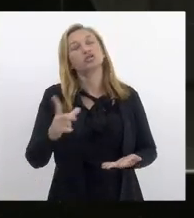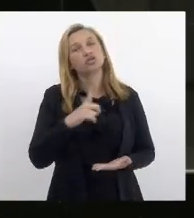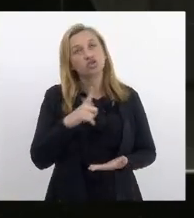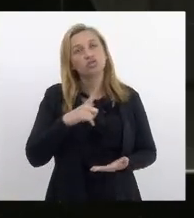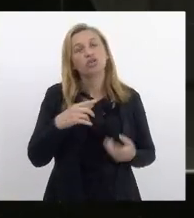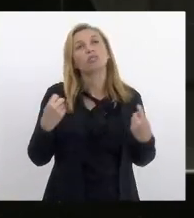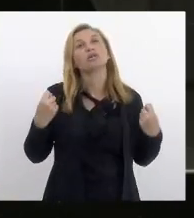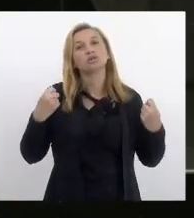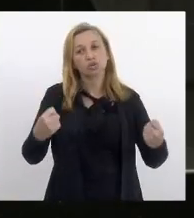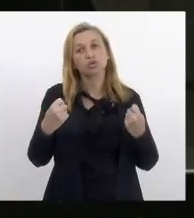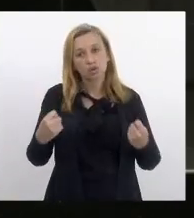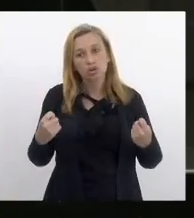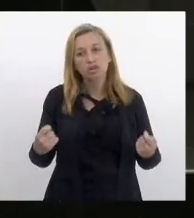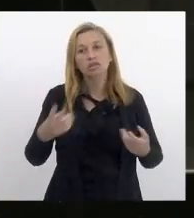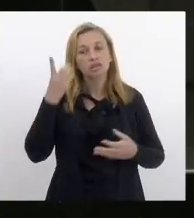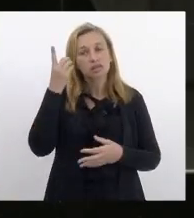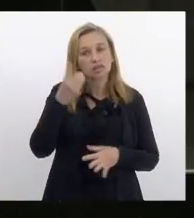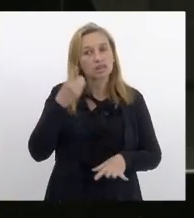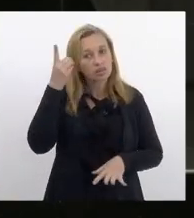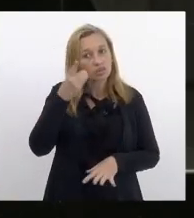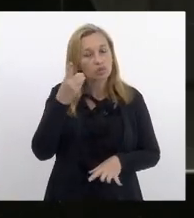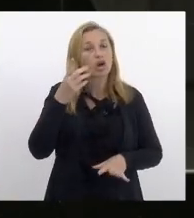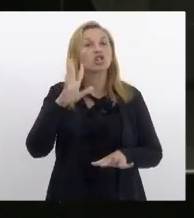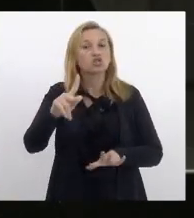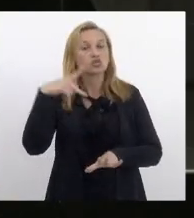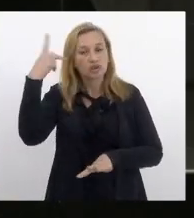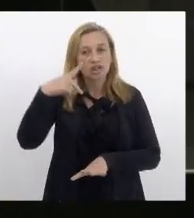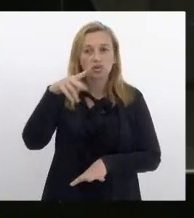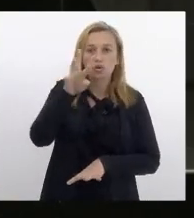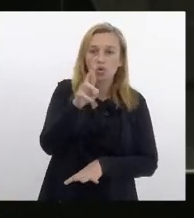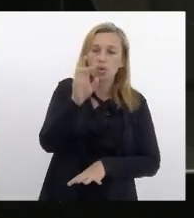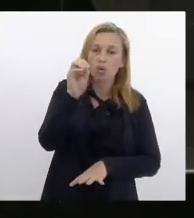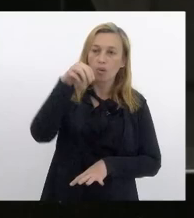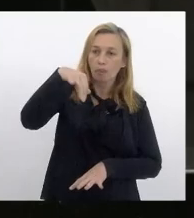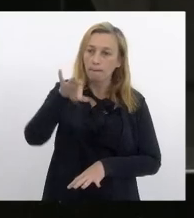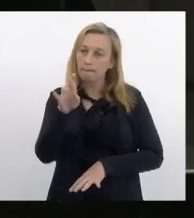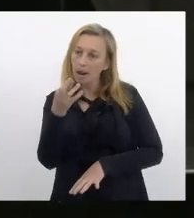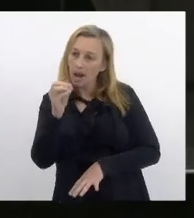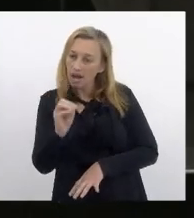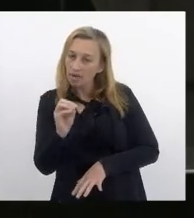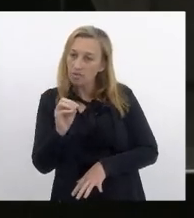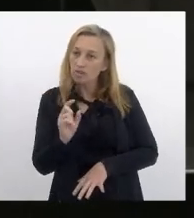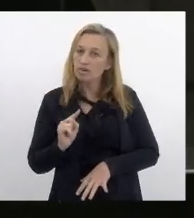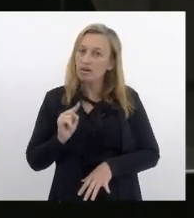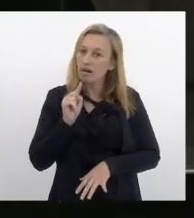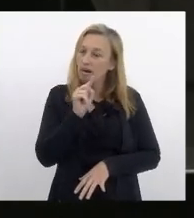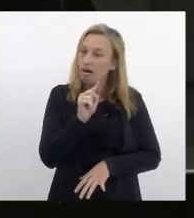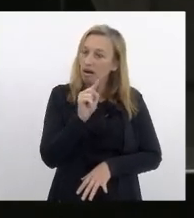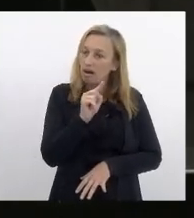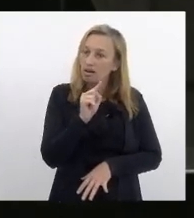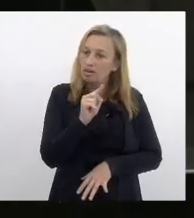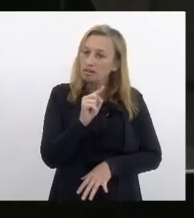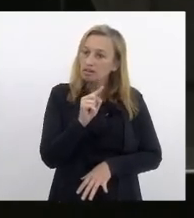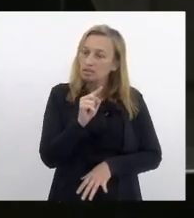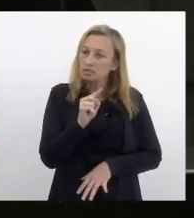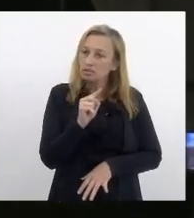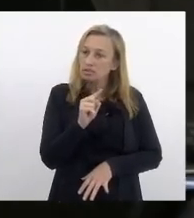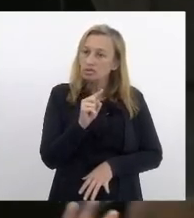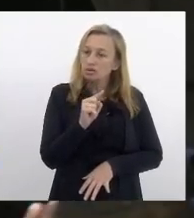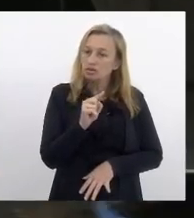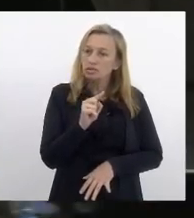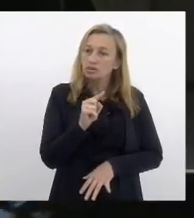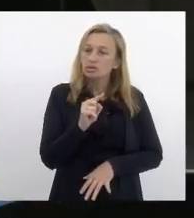a sorte do deputado vereador Romário Regis, que é lá da bancada de vereadores de